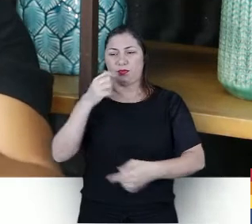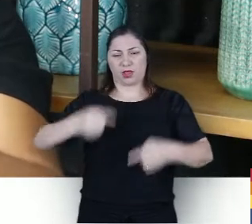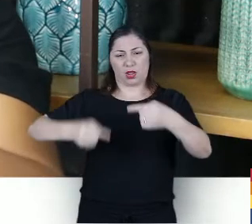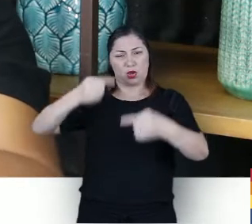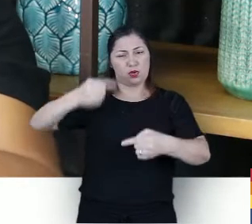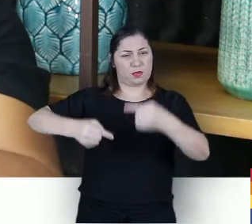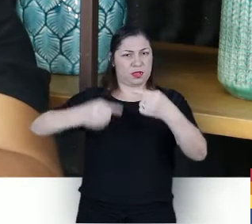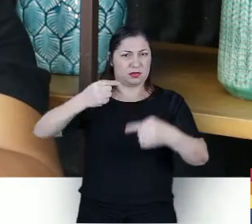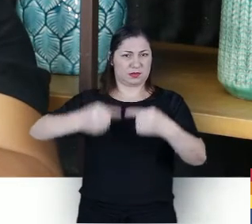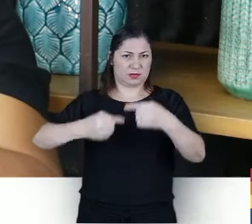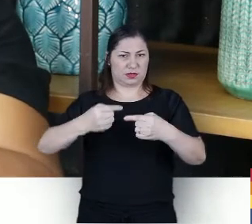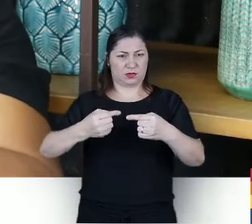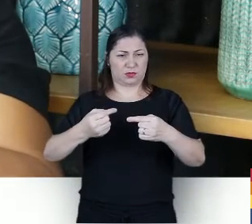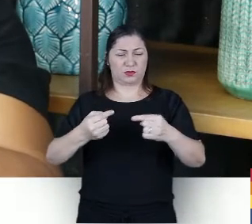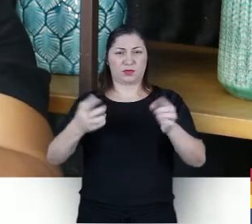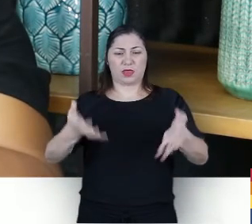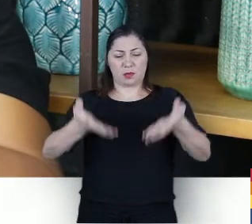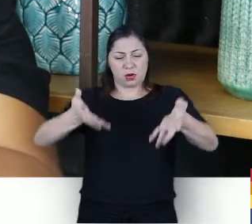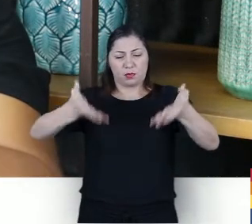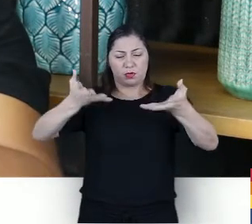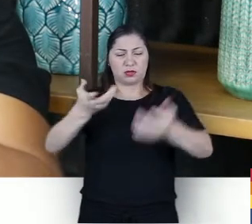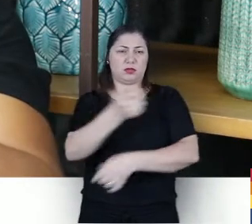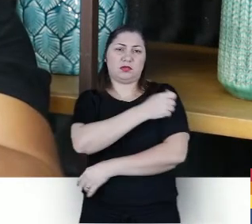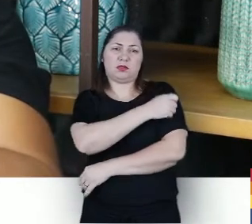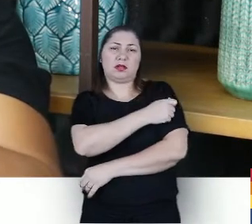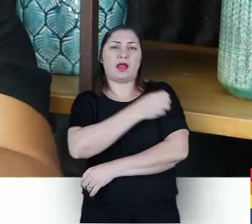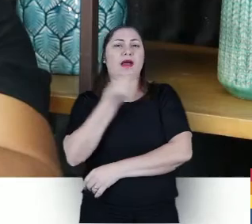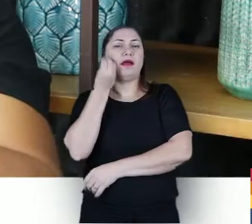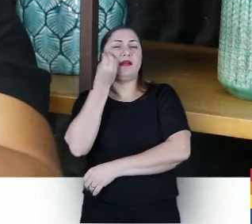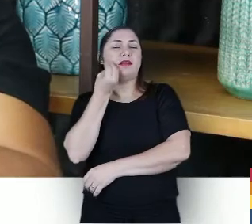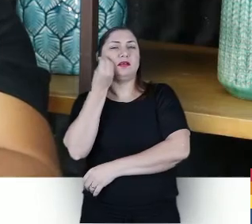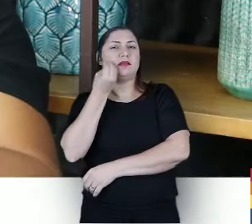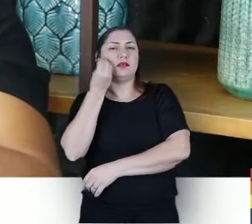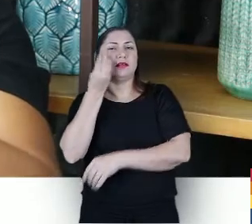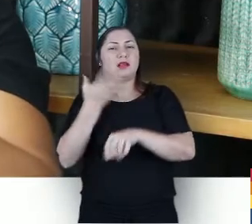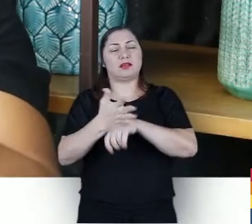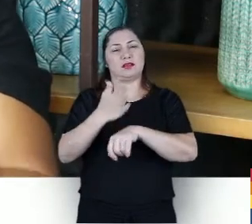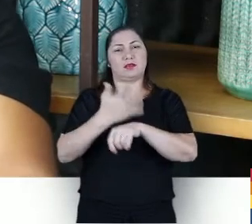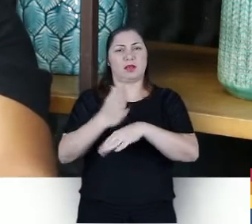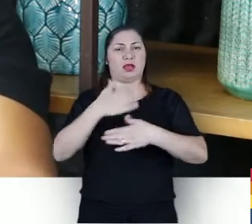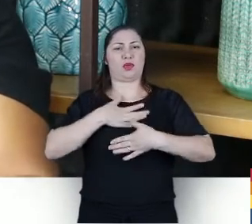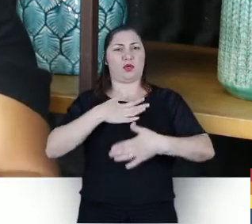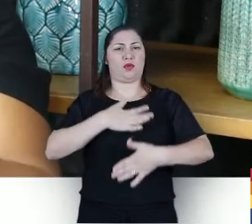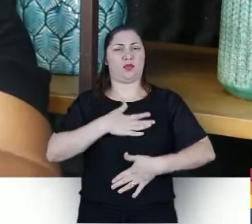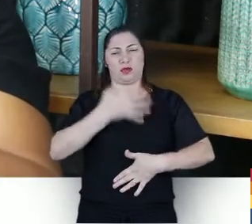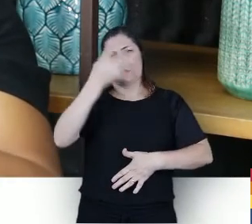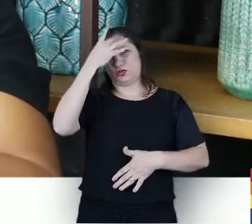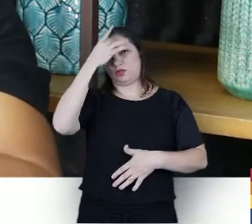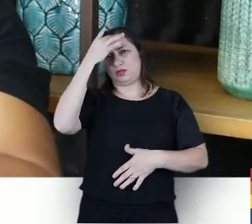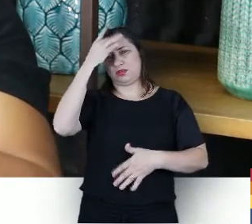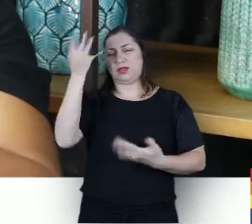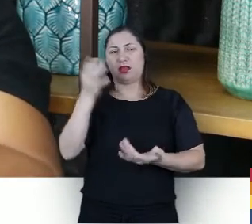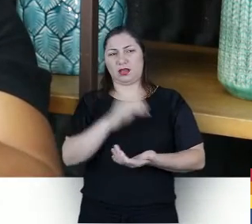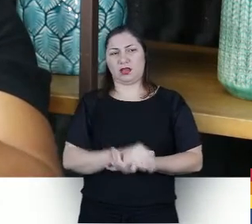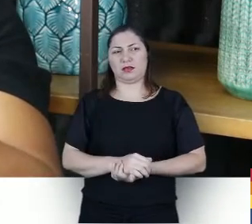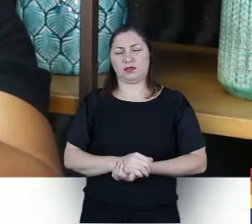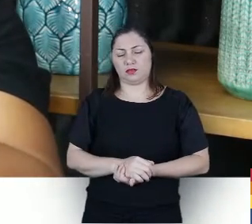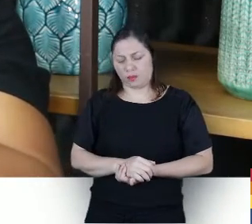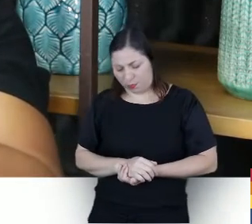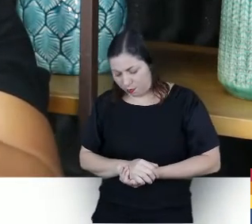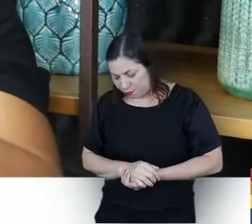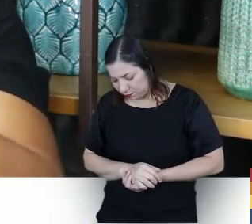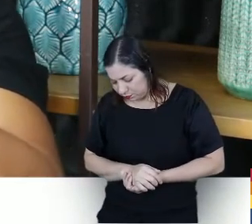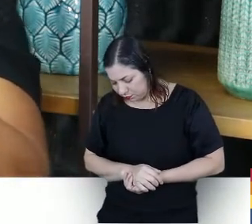prática esportiva, eu consigo desenvolver habilidade em que sentido? Quando eu faço a competição, eu consigo proporcionar